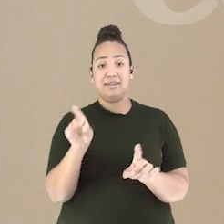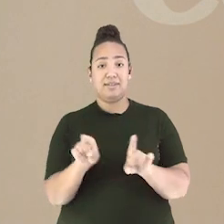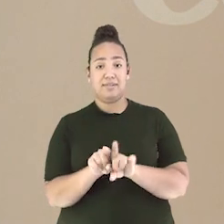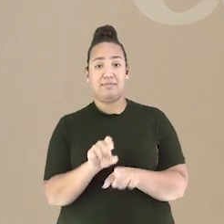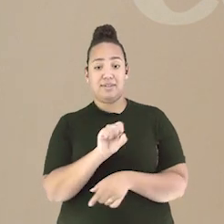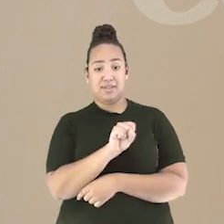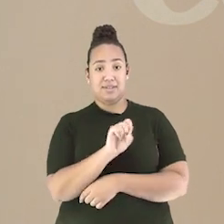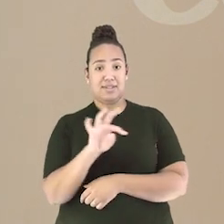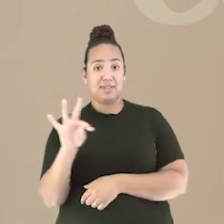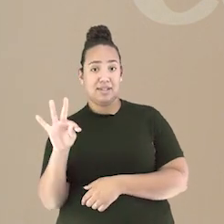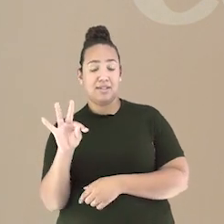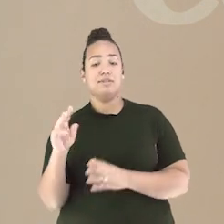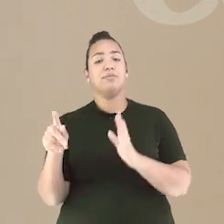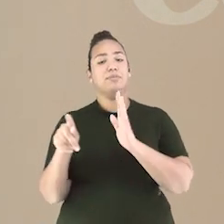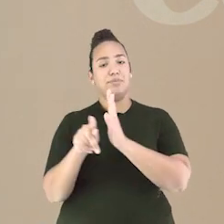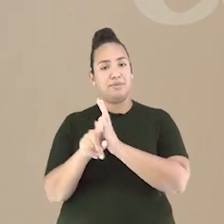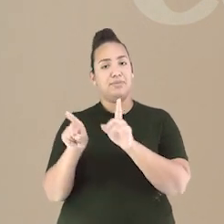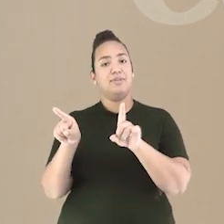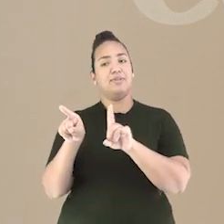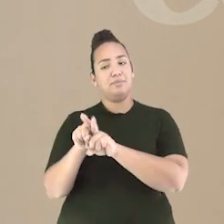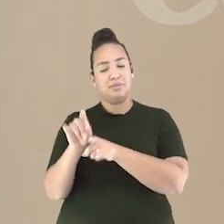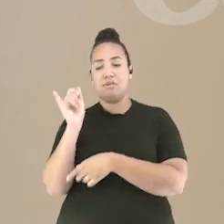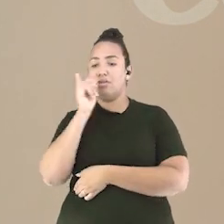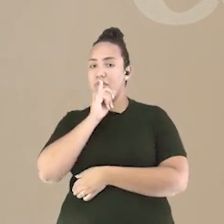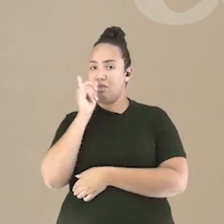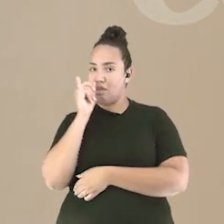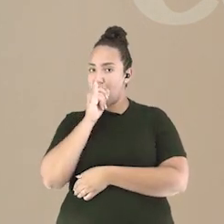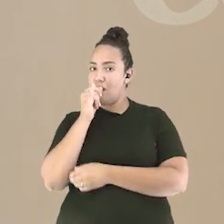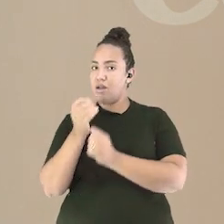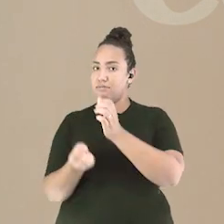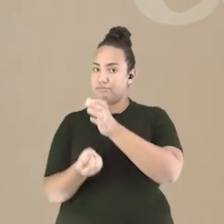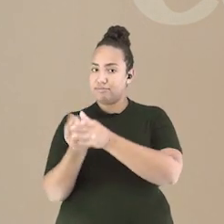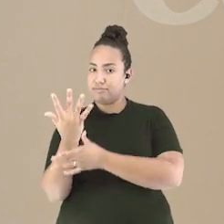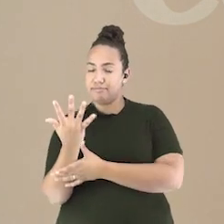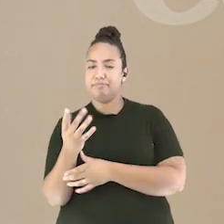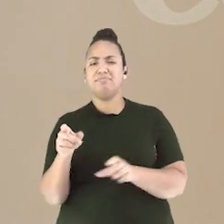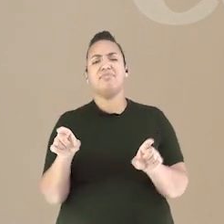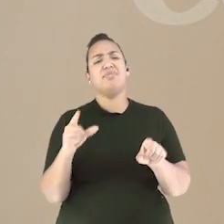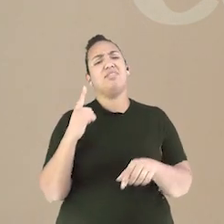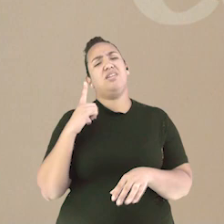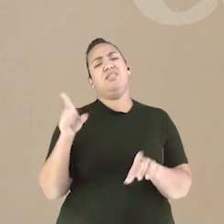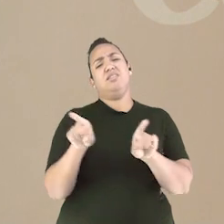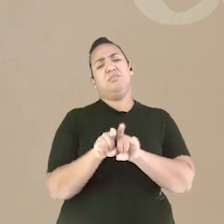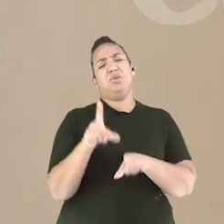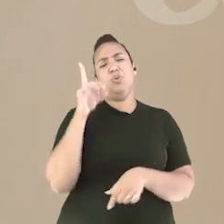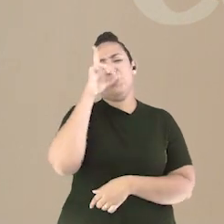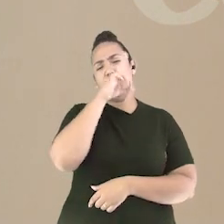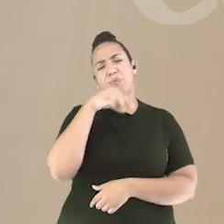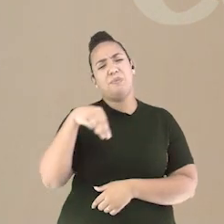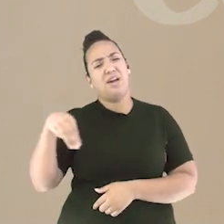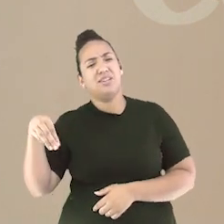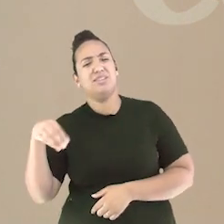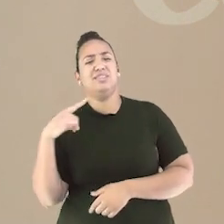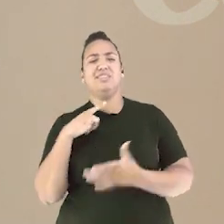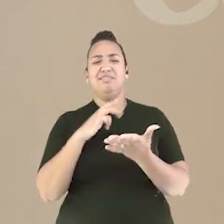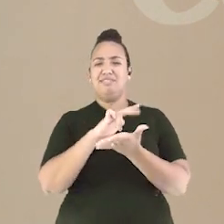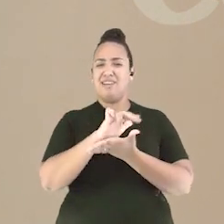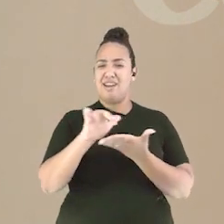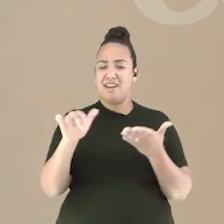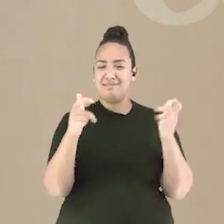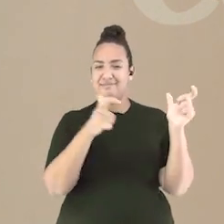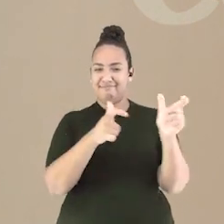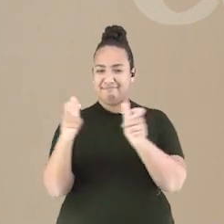pertinho da nossa capital, que também foi colonizada por italianos. E a lista é longa: Domingos Martins, Marechal Floriano,